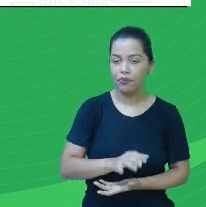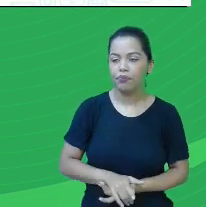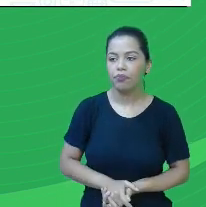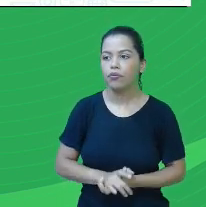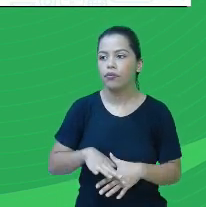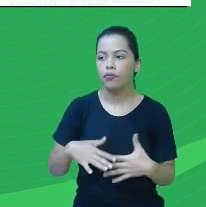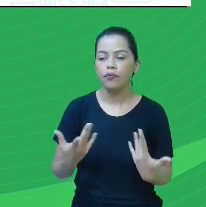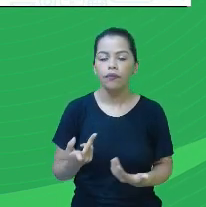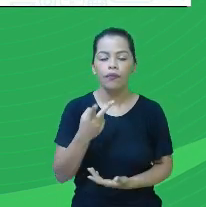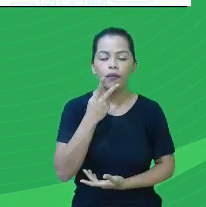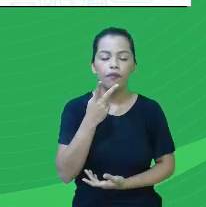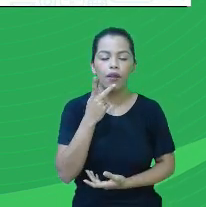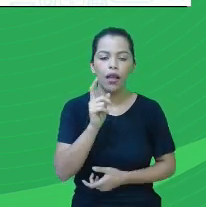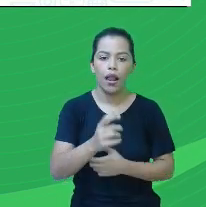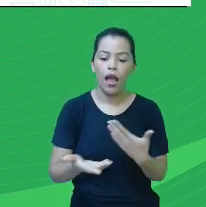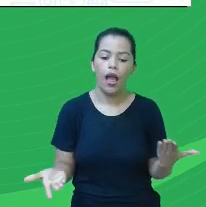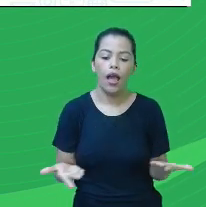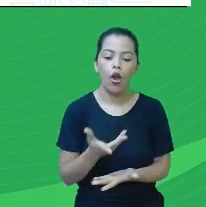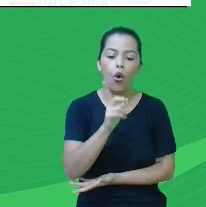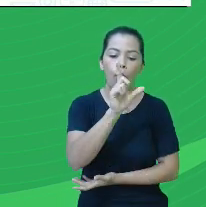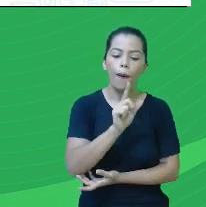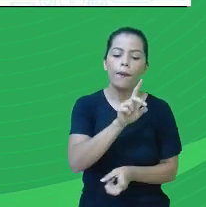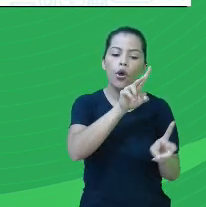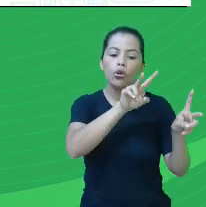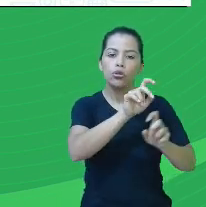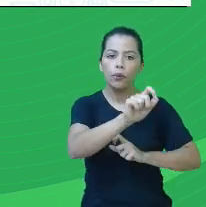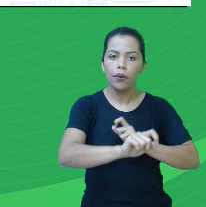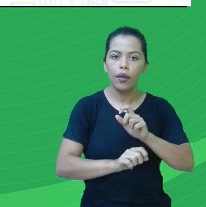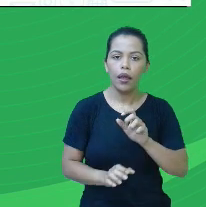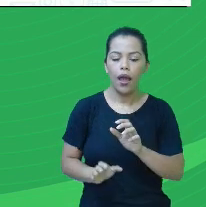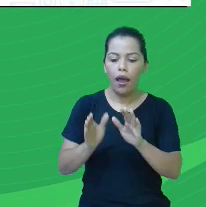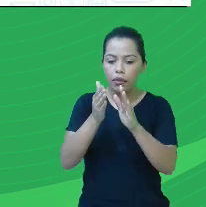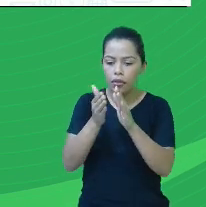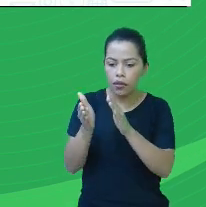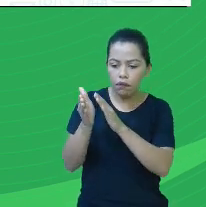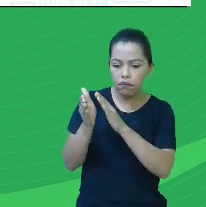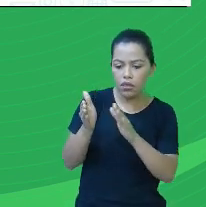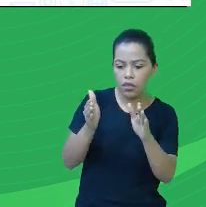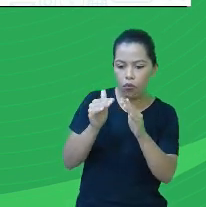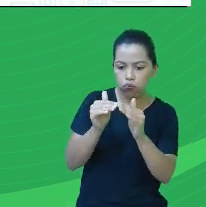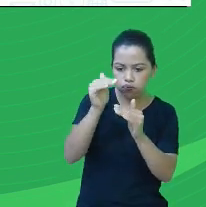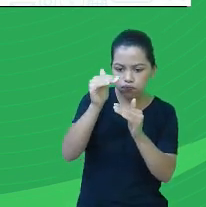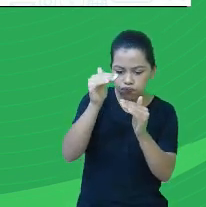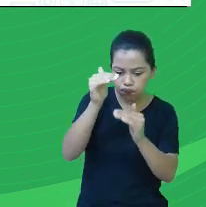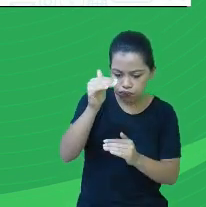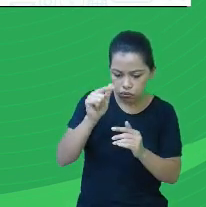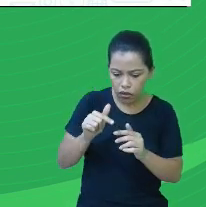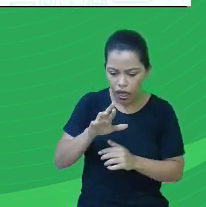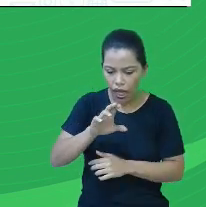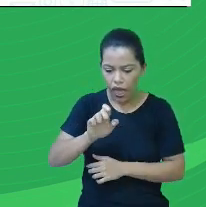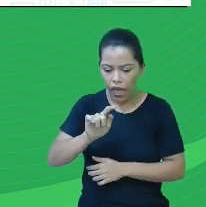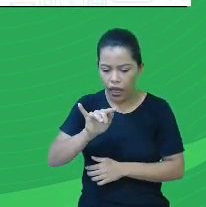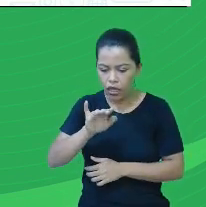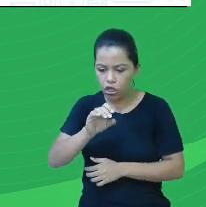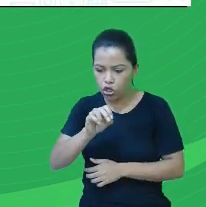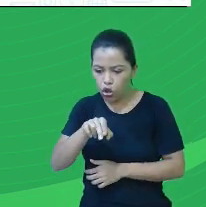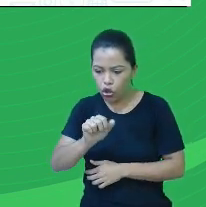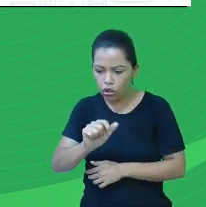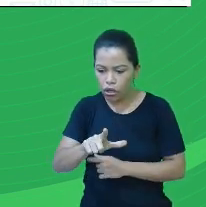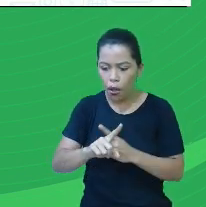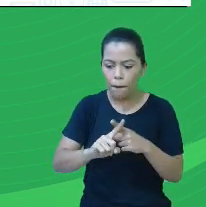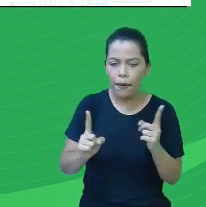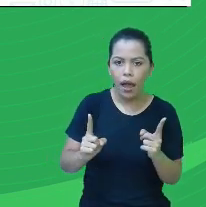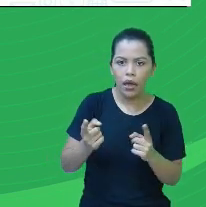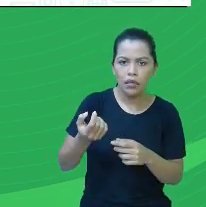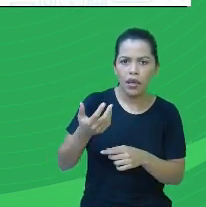pouquinho dessa divisão regional. Por que aconteceu? Como era há algum tempo atrás? Será que era igual a 20, 30